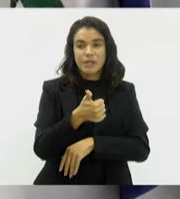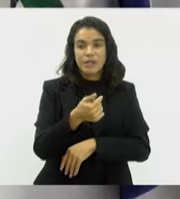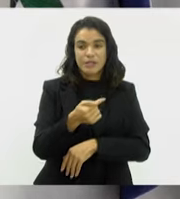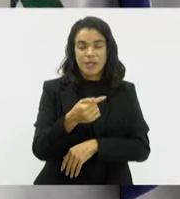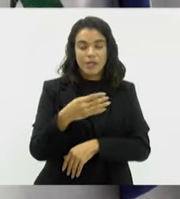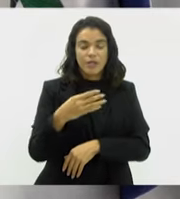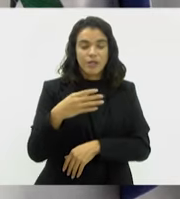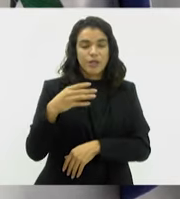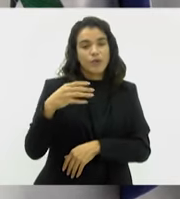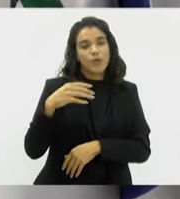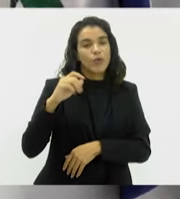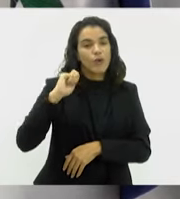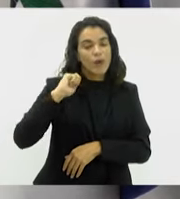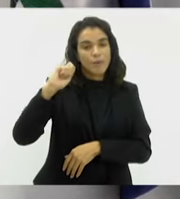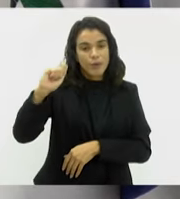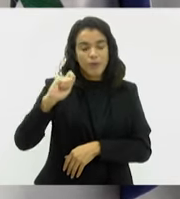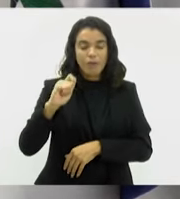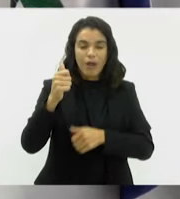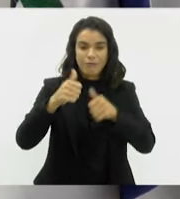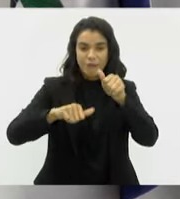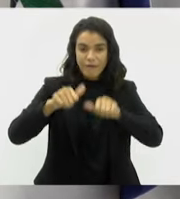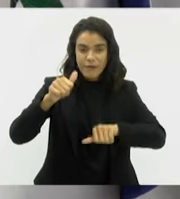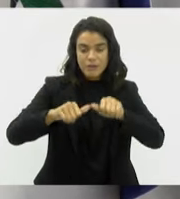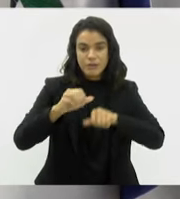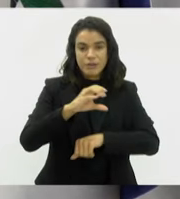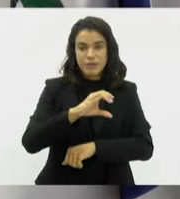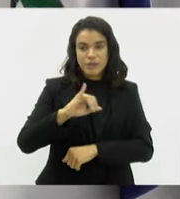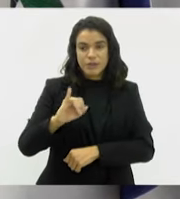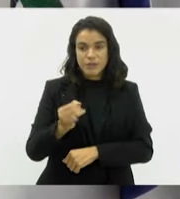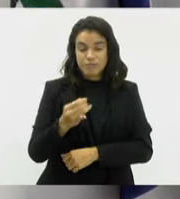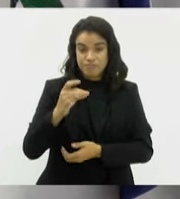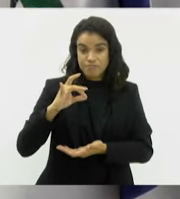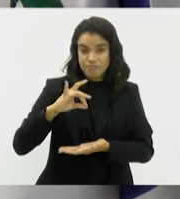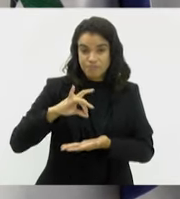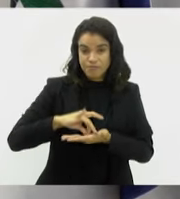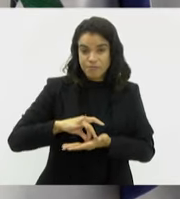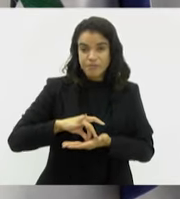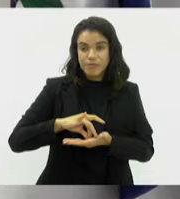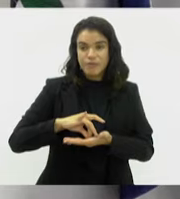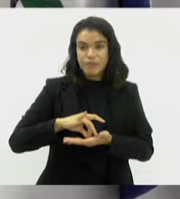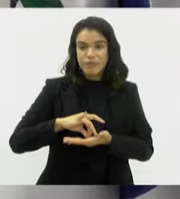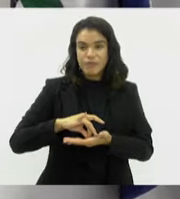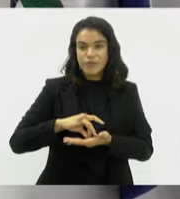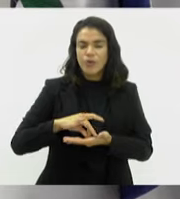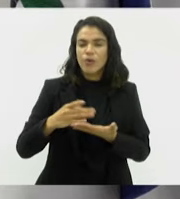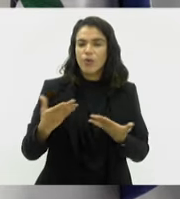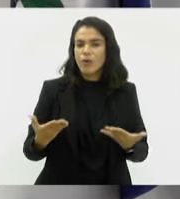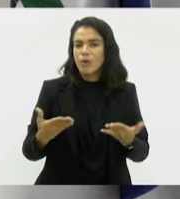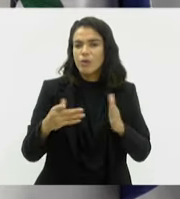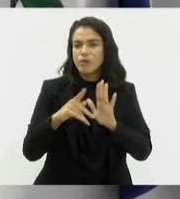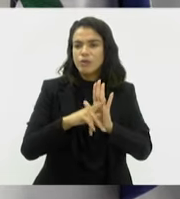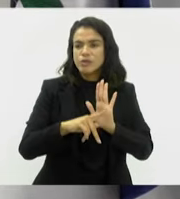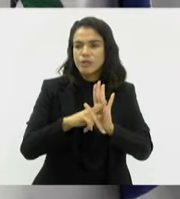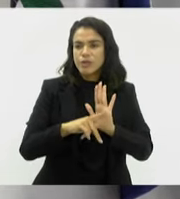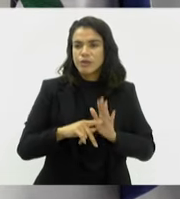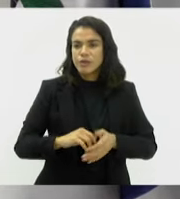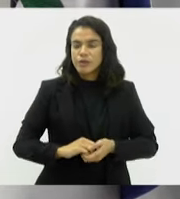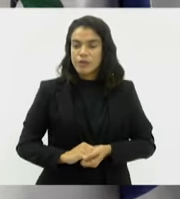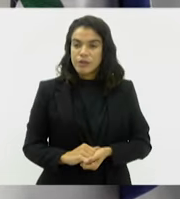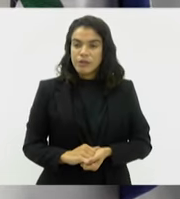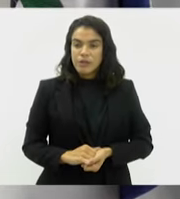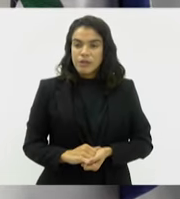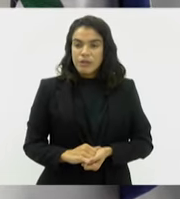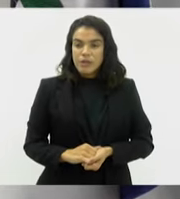17/4/2024, ontem, para reanálise da CCJ. Na realidade, havia... Qual é o projeto? Sim, qual é o anterior?